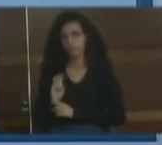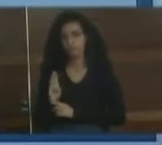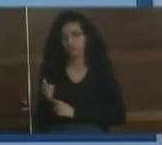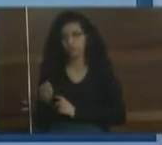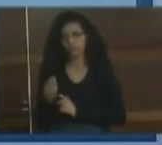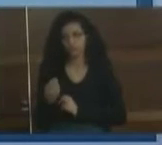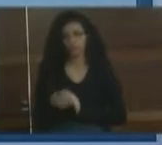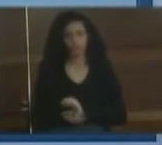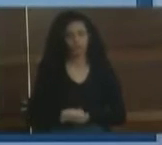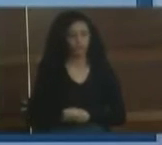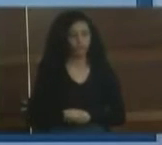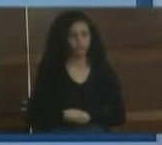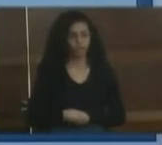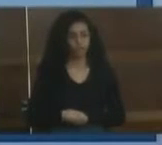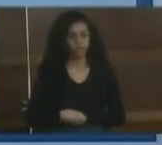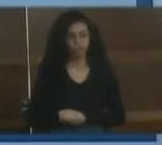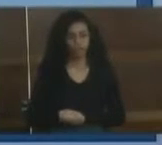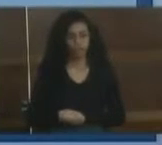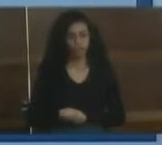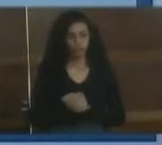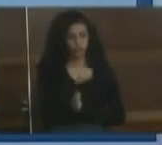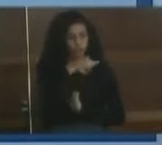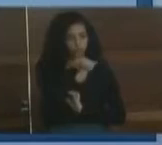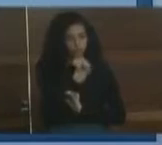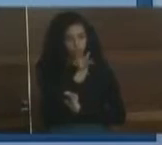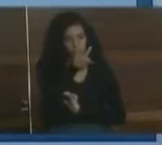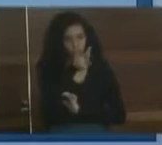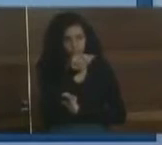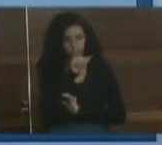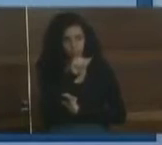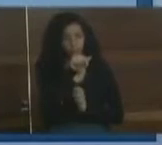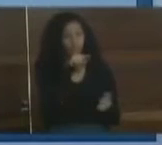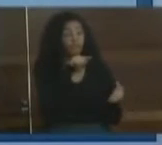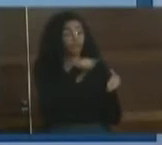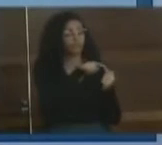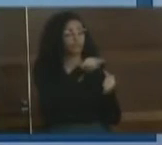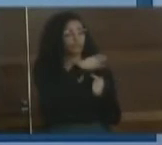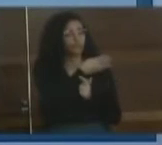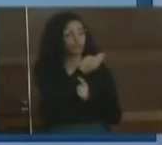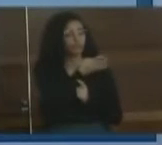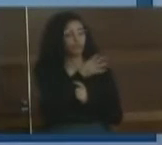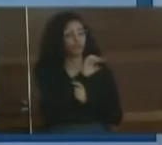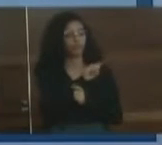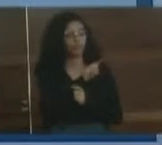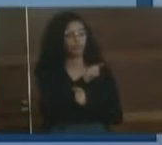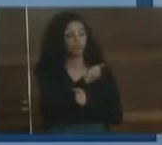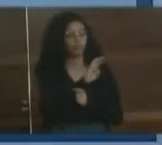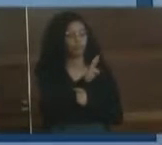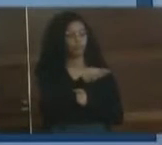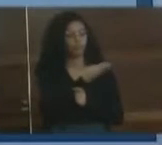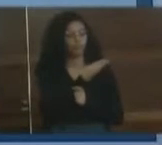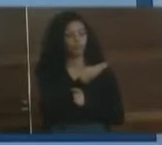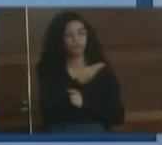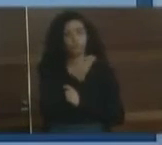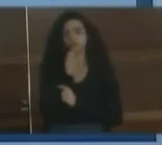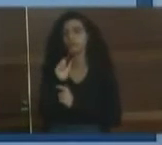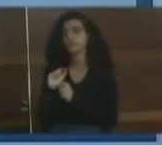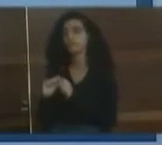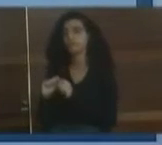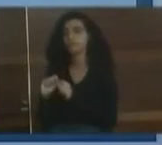cinco milhões de 993 mil intro orçamentária prevista 444 milhões e oitocentos e sessenta e um